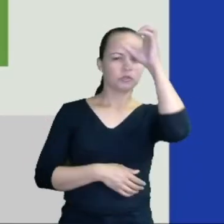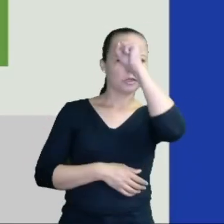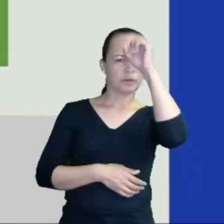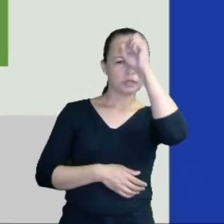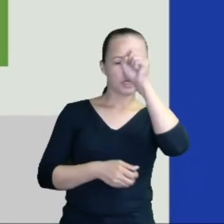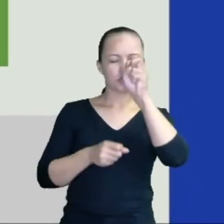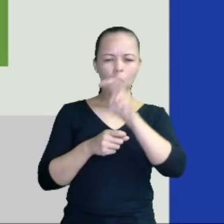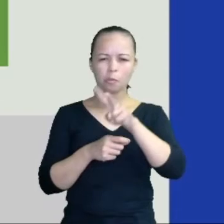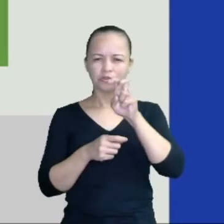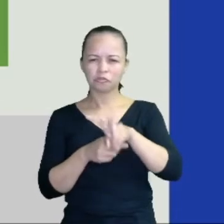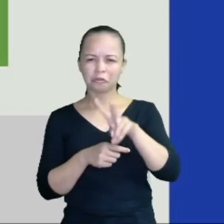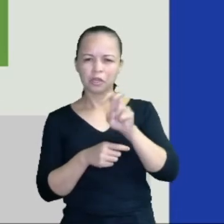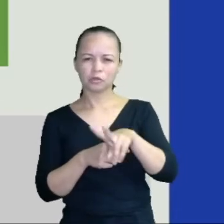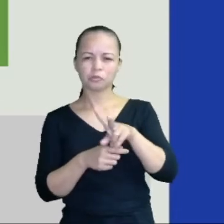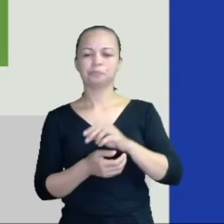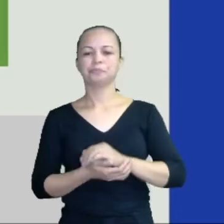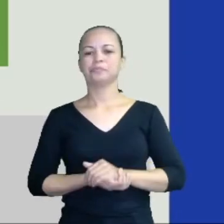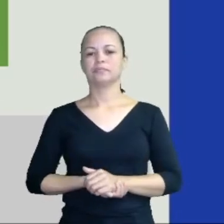vírus.